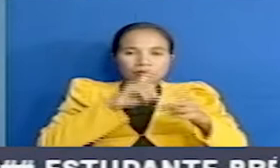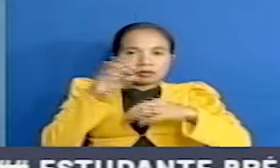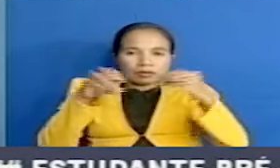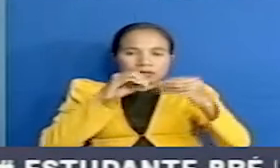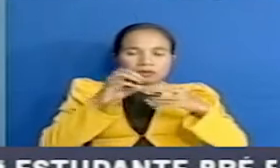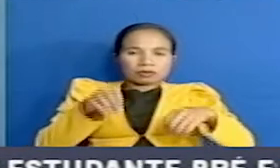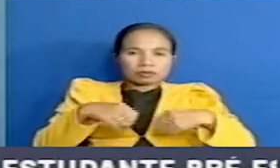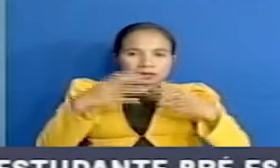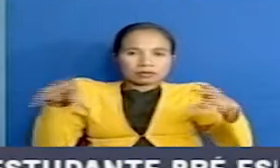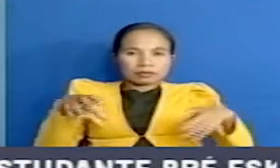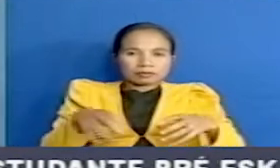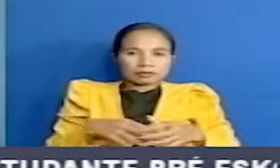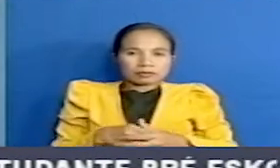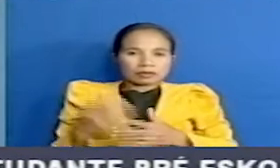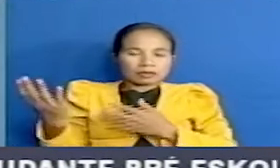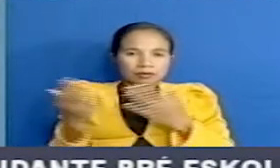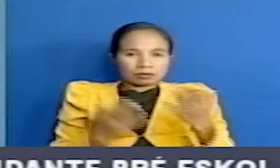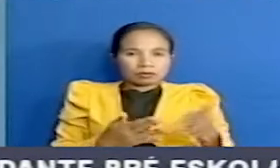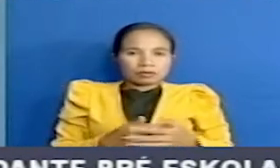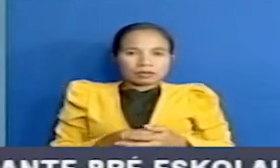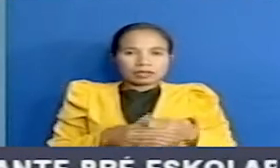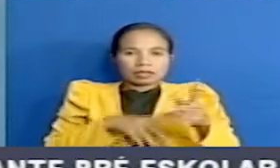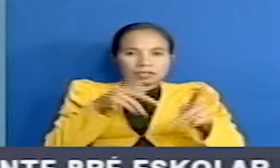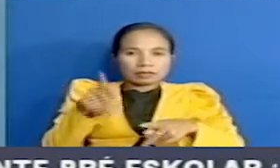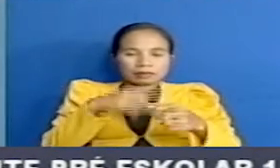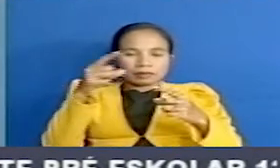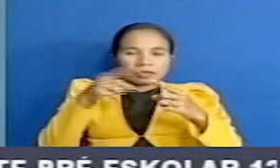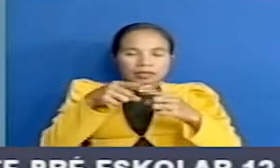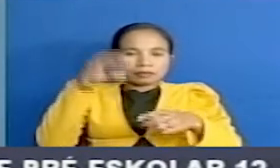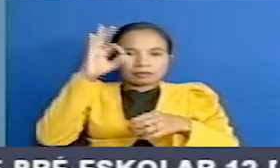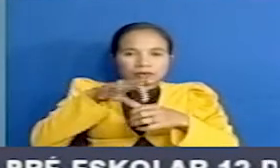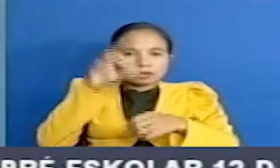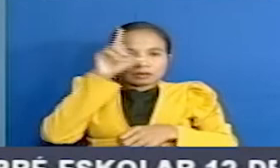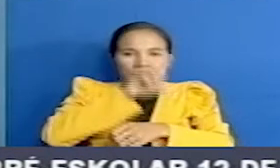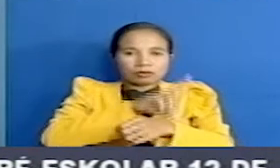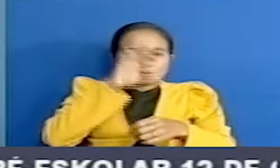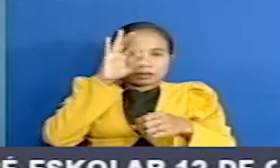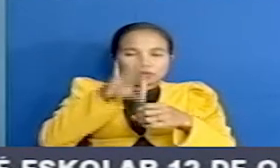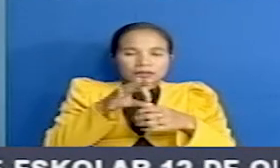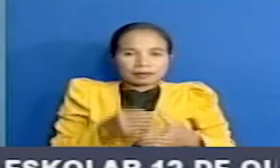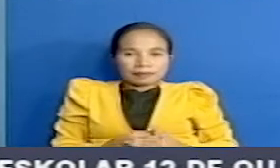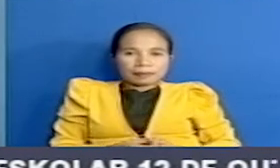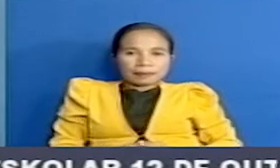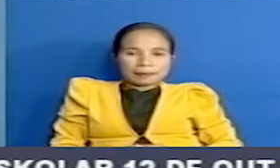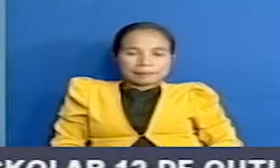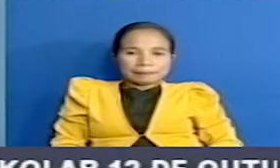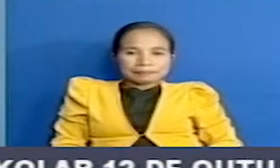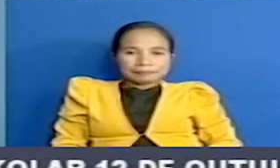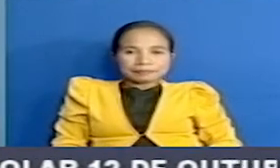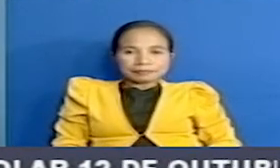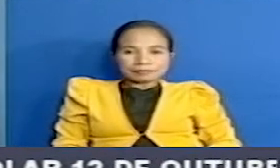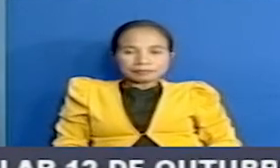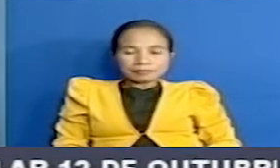mekanismo tekniko ensama ka atu lori eleitor sira bainhira pa vota ia lorong elisau agora edukasaun cívica ne kolia konaba